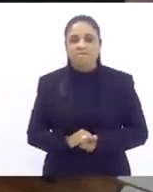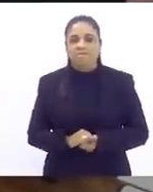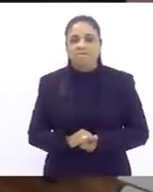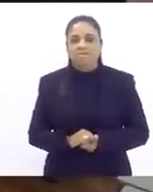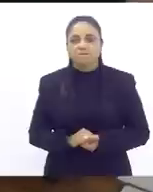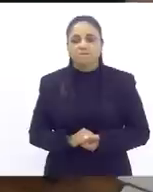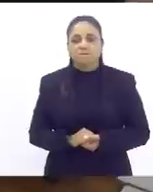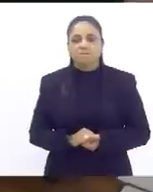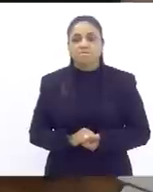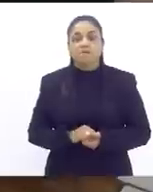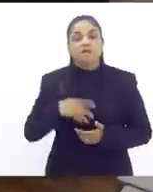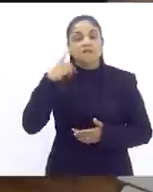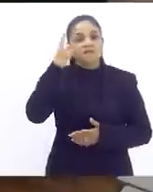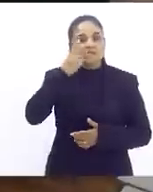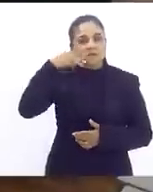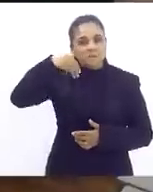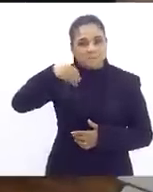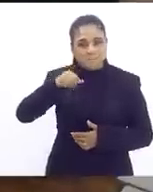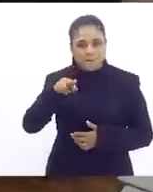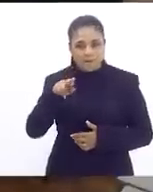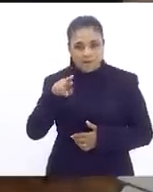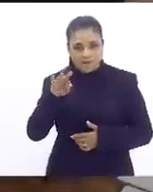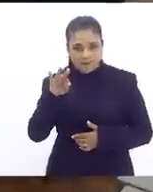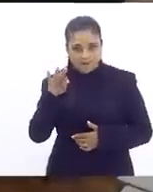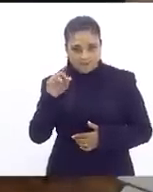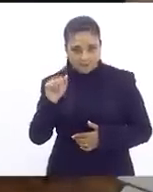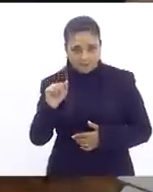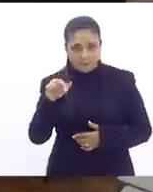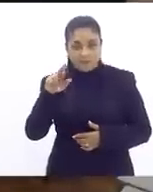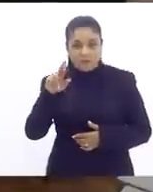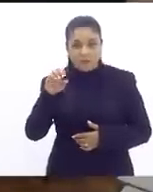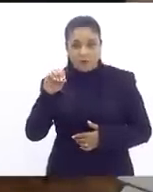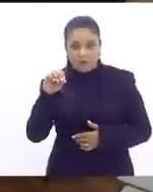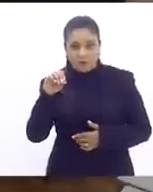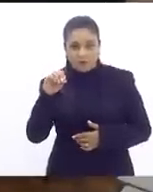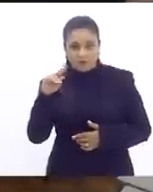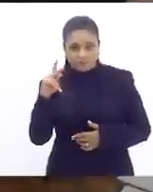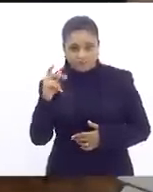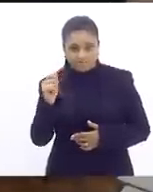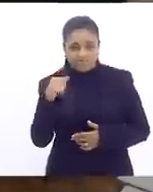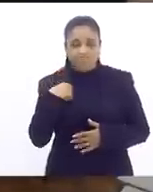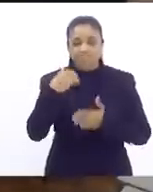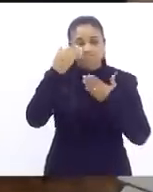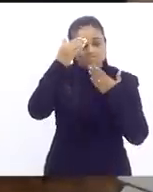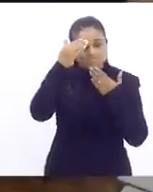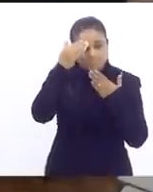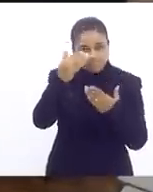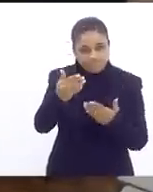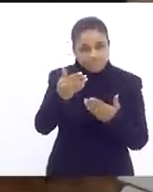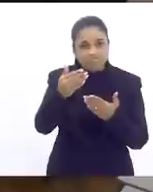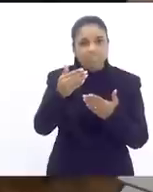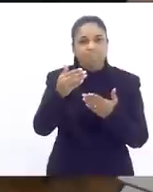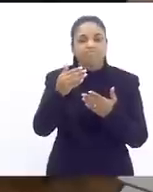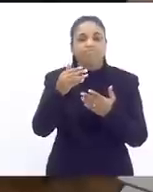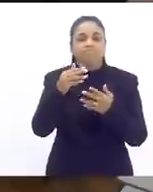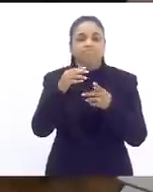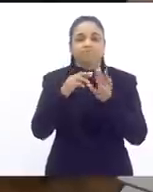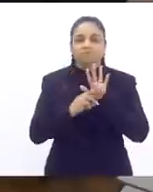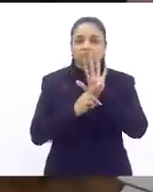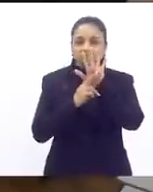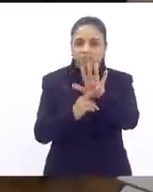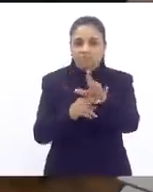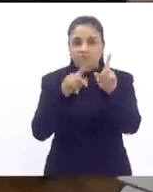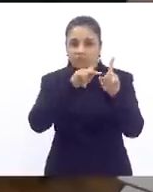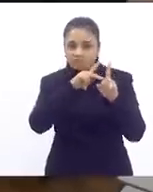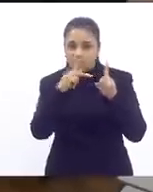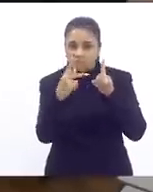um deputado Marta Rocha muito brevemente Quero agradecer ao senhor presidente do Rio previdência